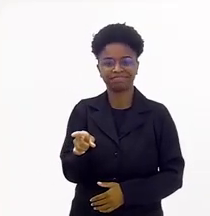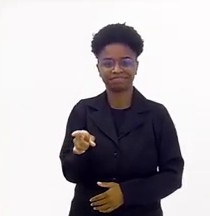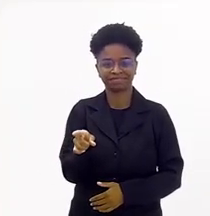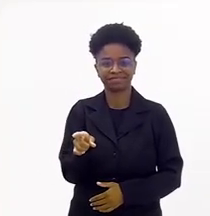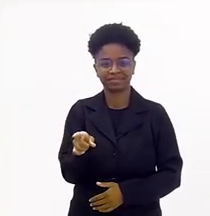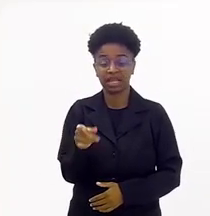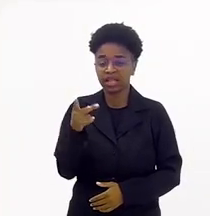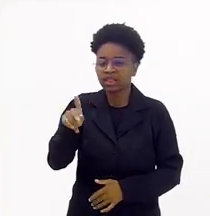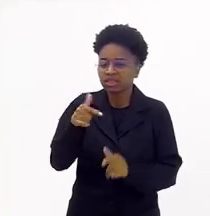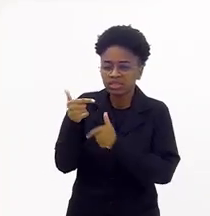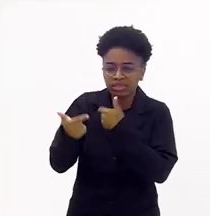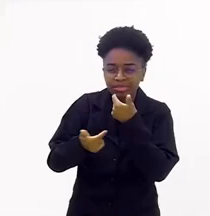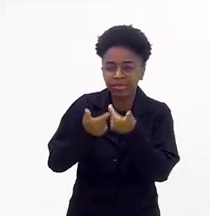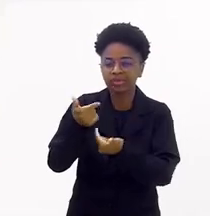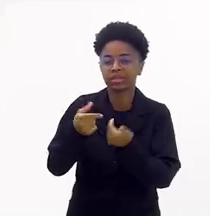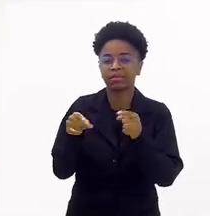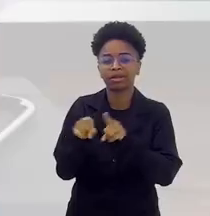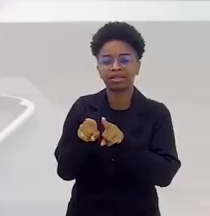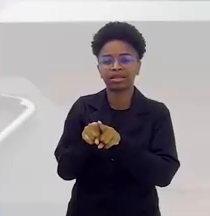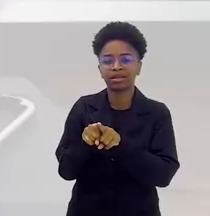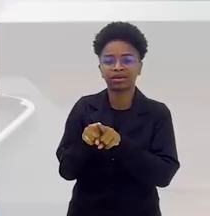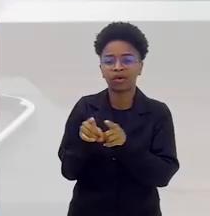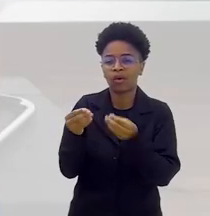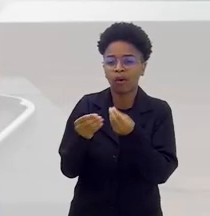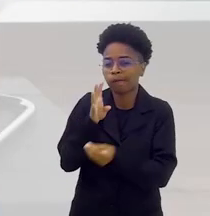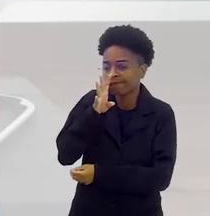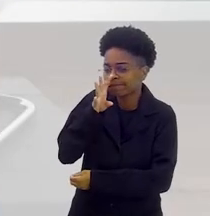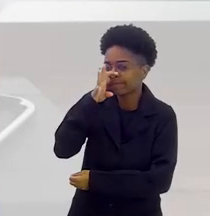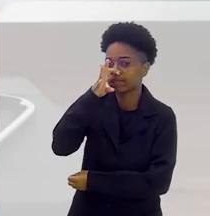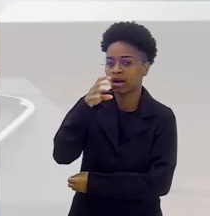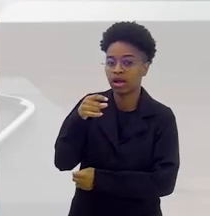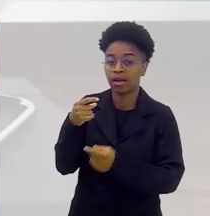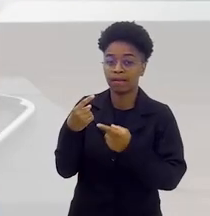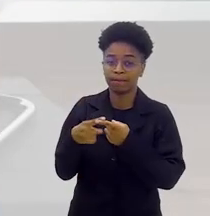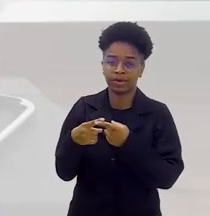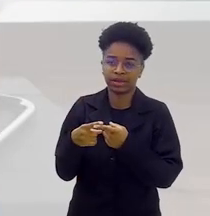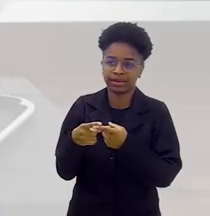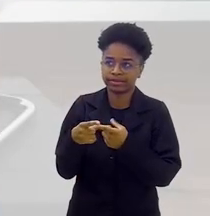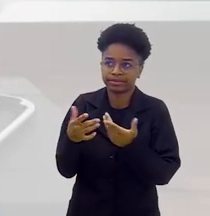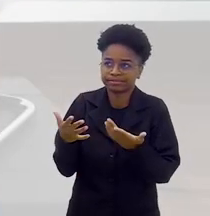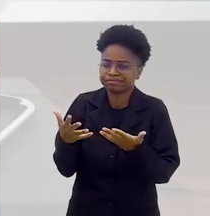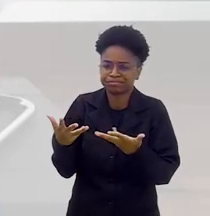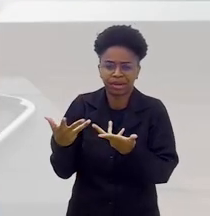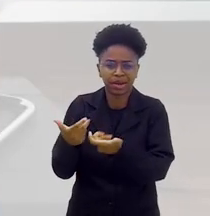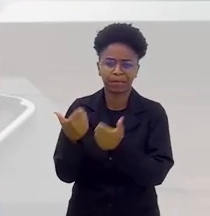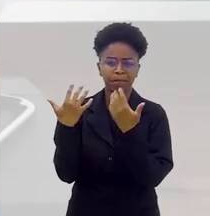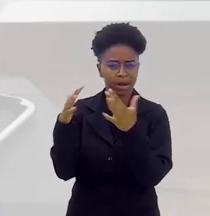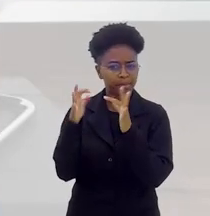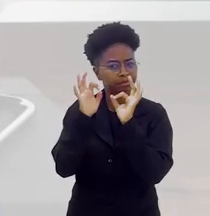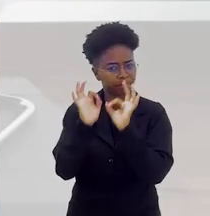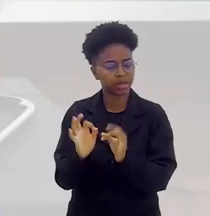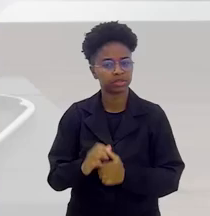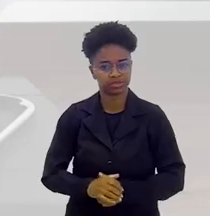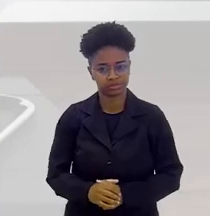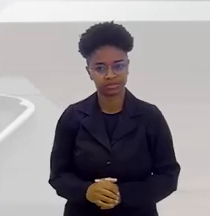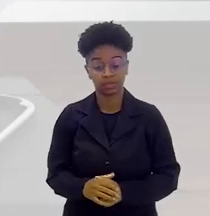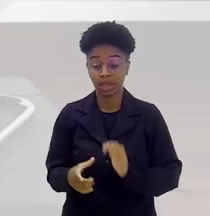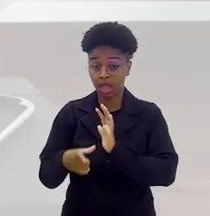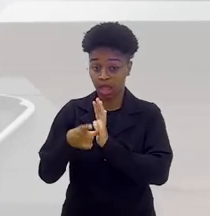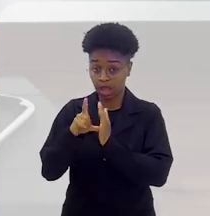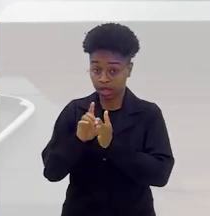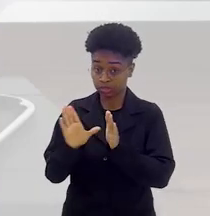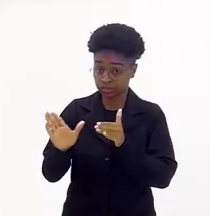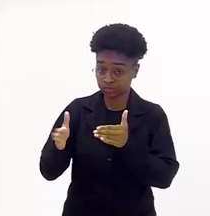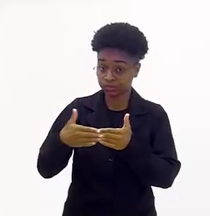você, pelo teu trabalho e pela tua persistência. Isso não tem preço. Parabéns mesmo.